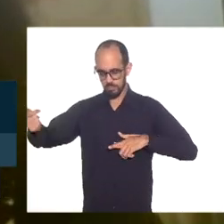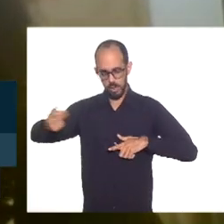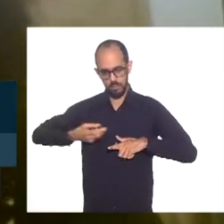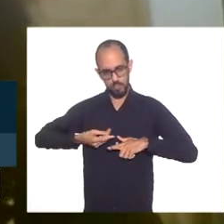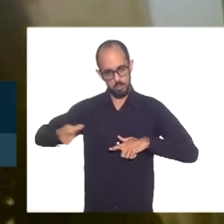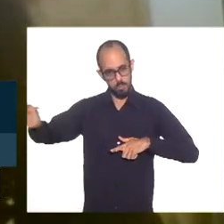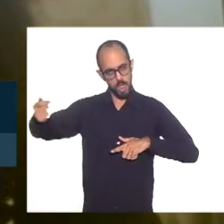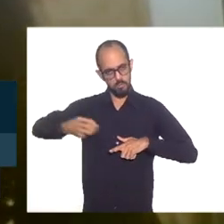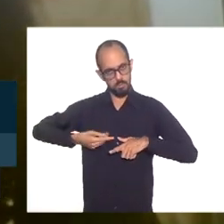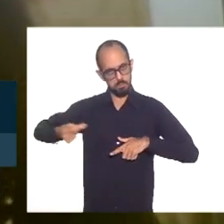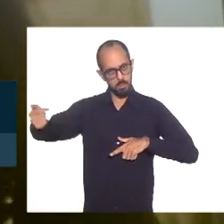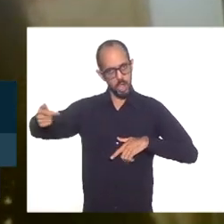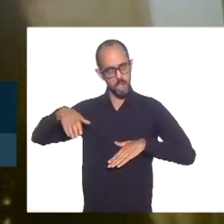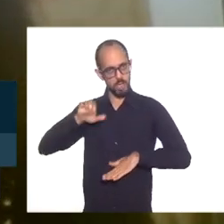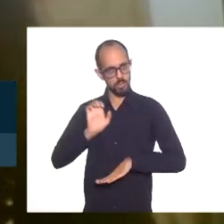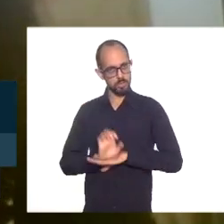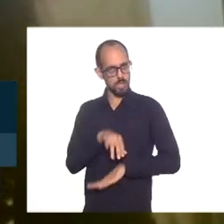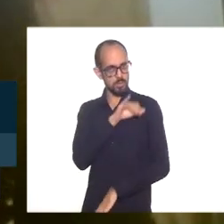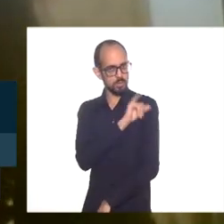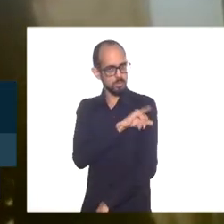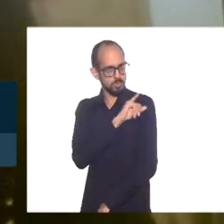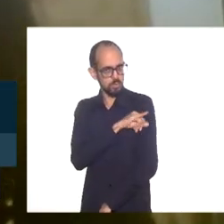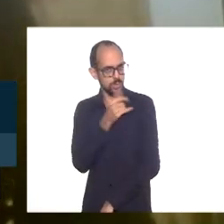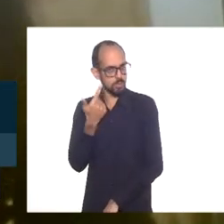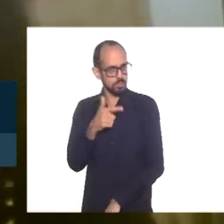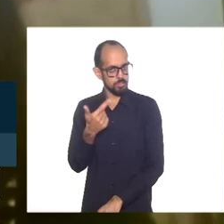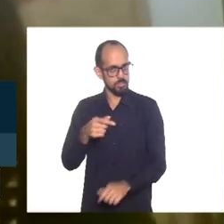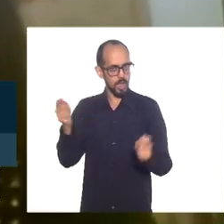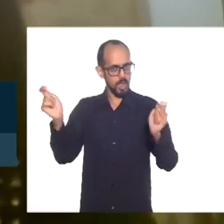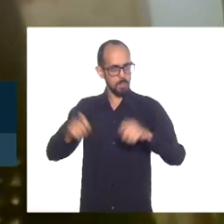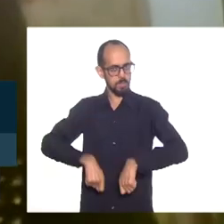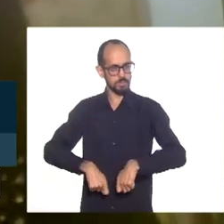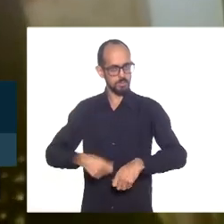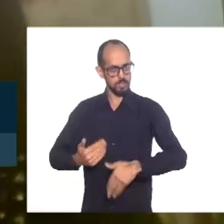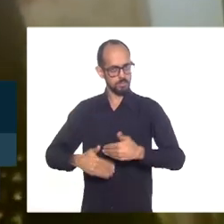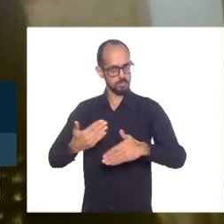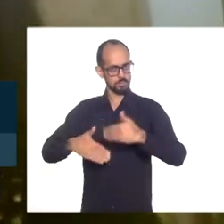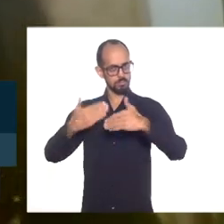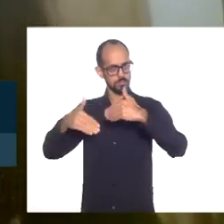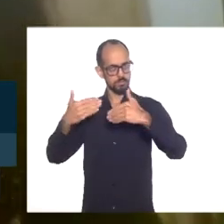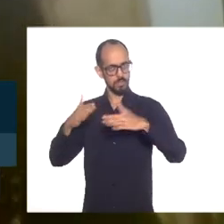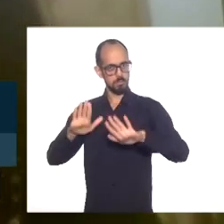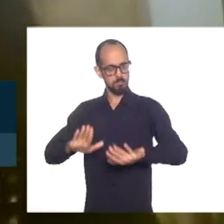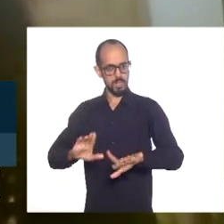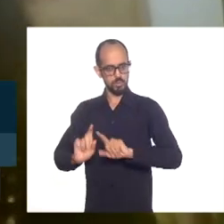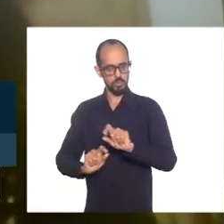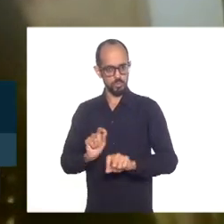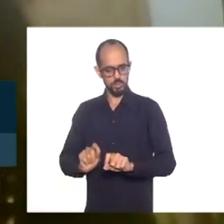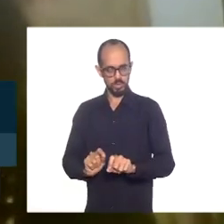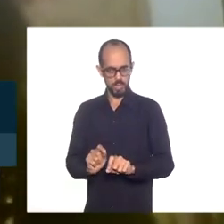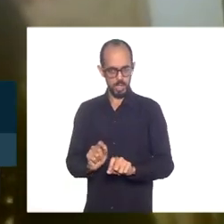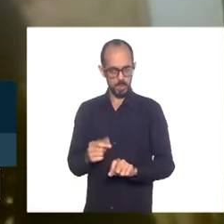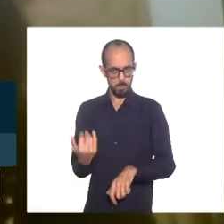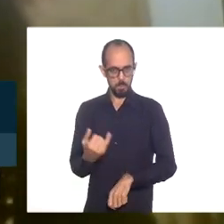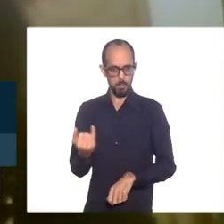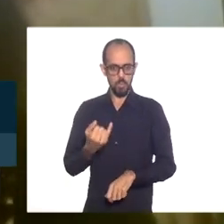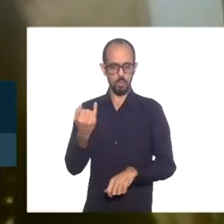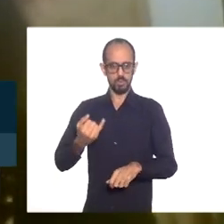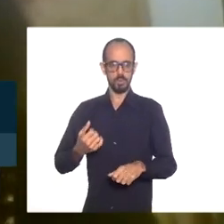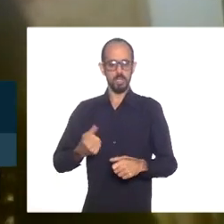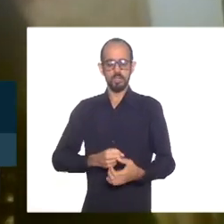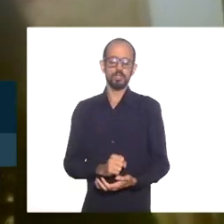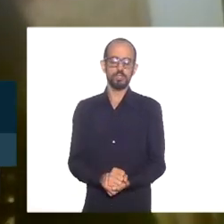as indústrias vão embora, o Rio de Janeiro não vai ser competitivo, etc. Mas uma coisa que é importantíssima